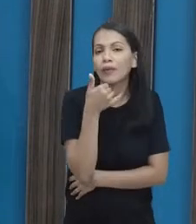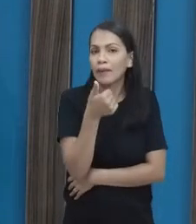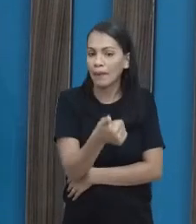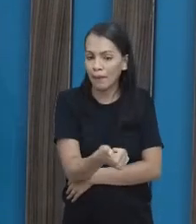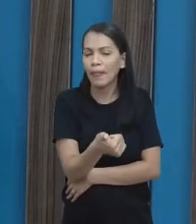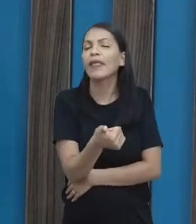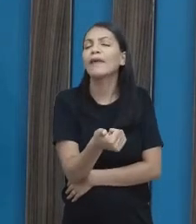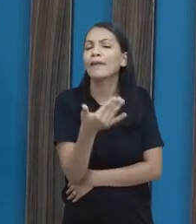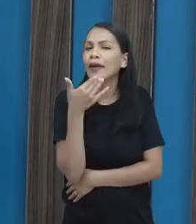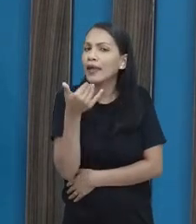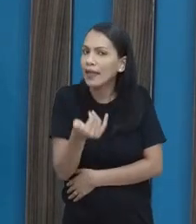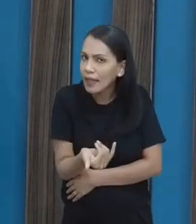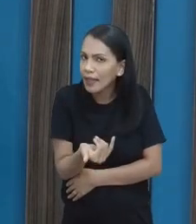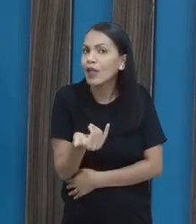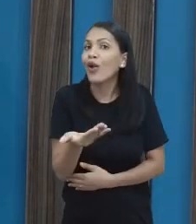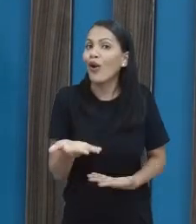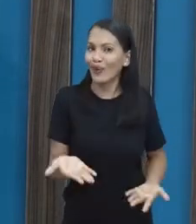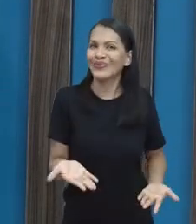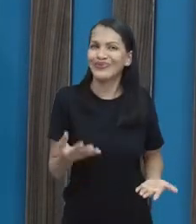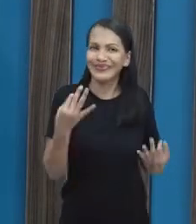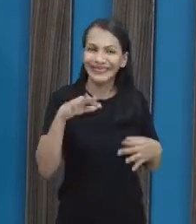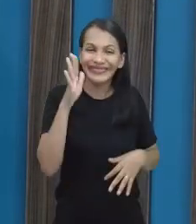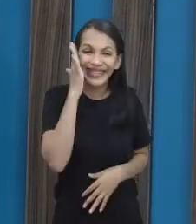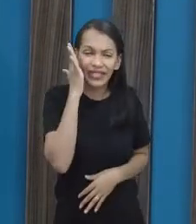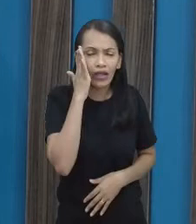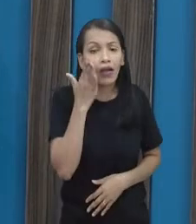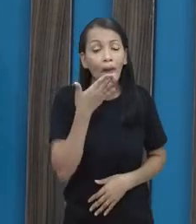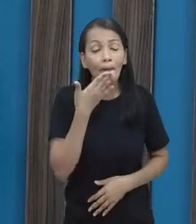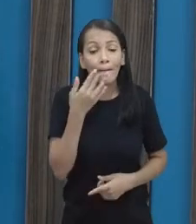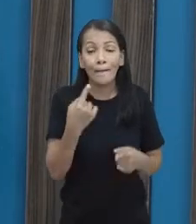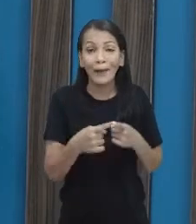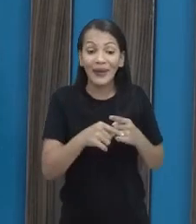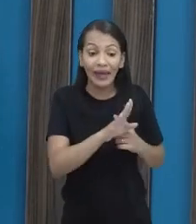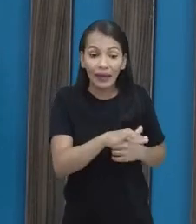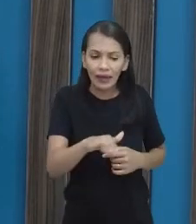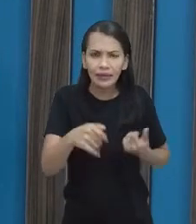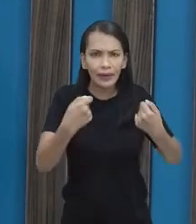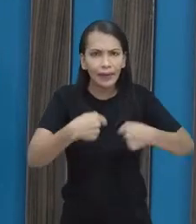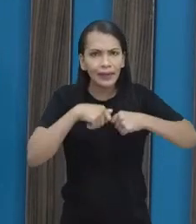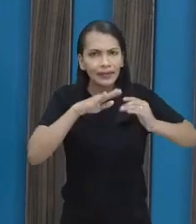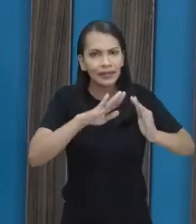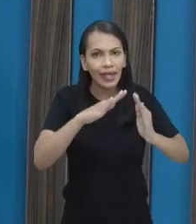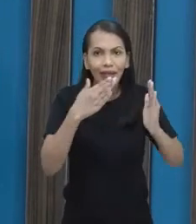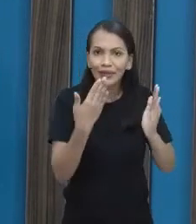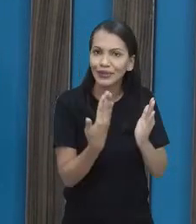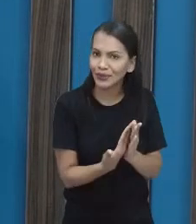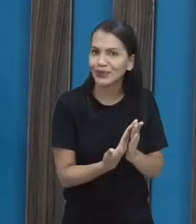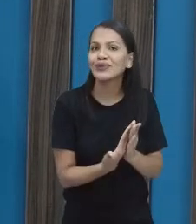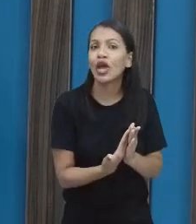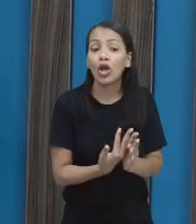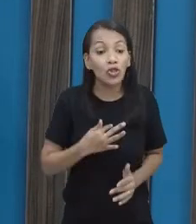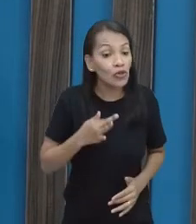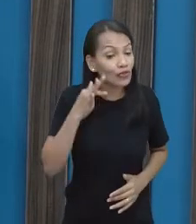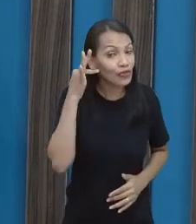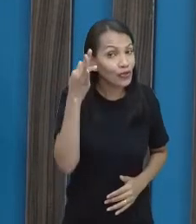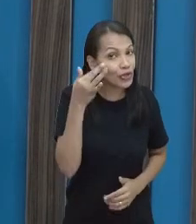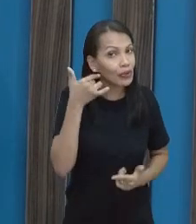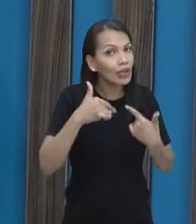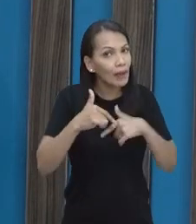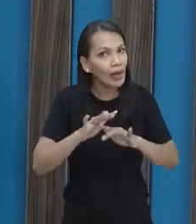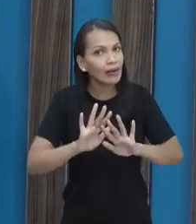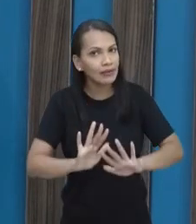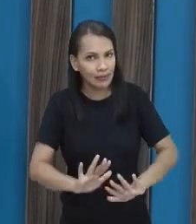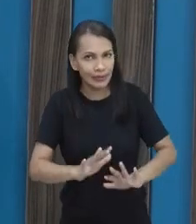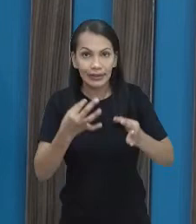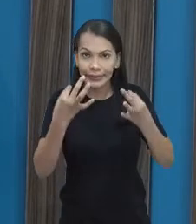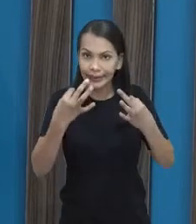mais promissor no que diz respeito a um trabalho e a uma remuneração. Então, se algum adulto, né, está